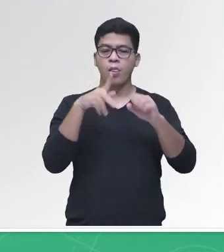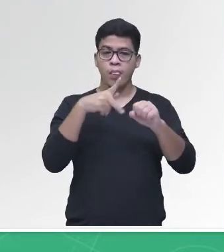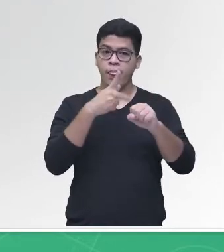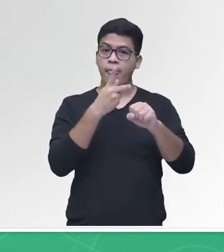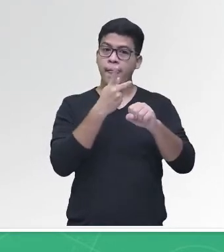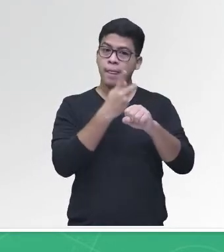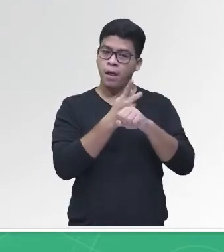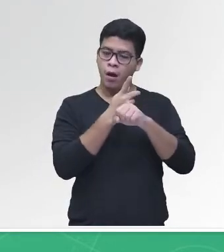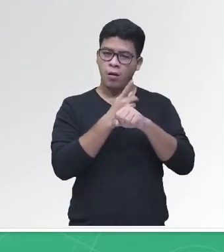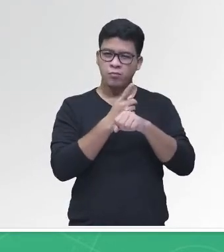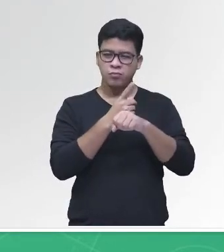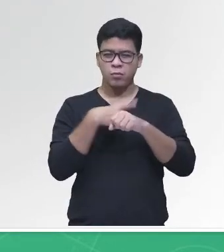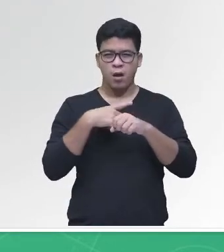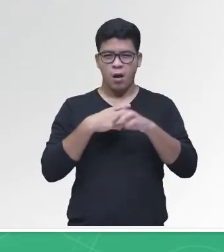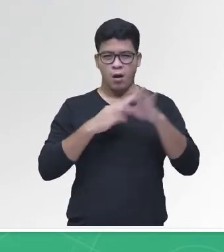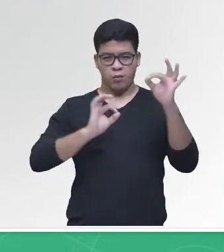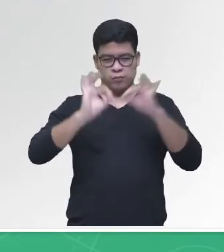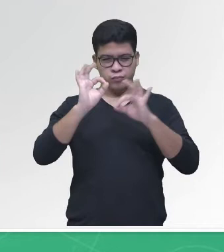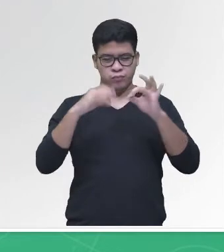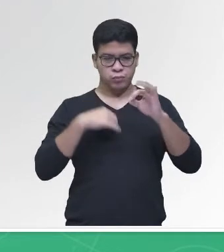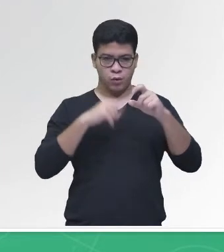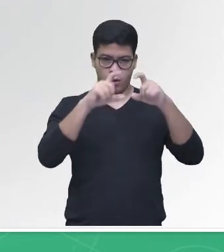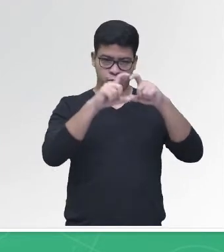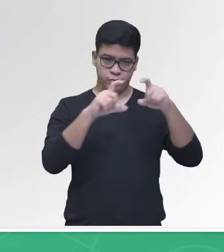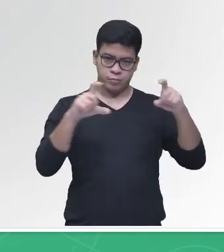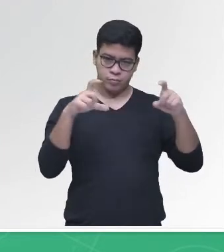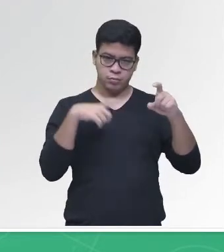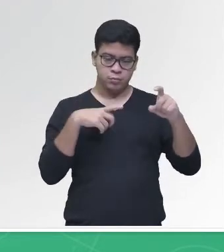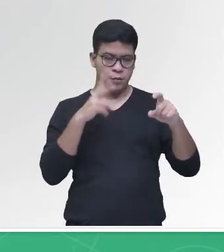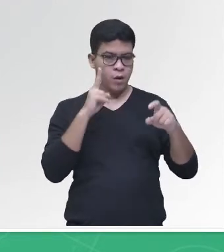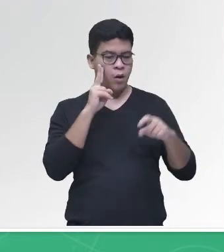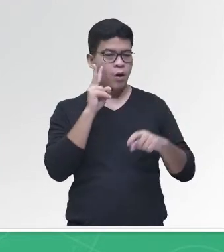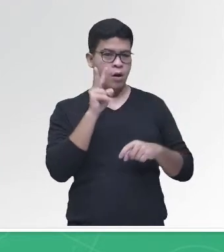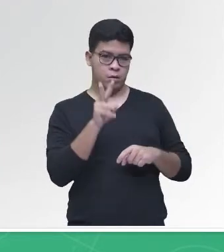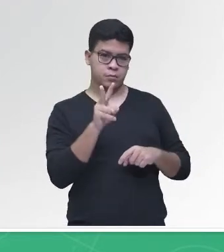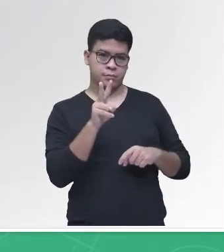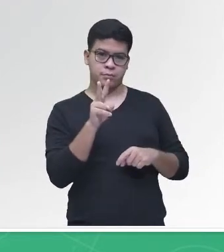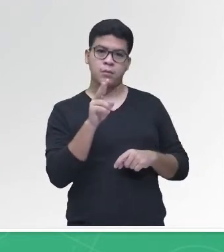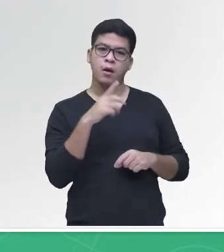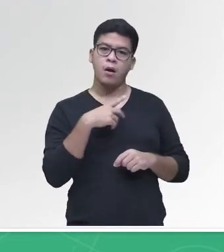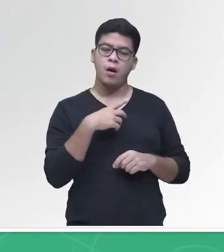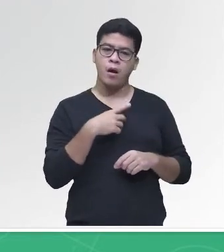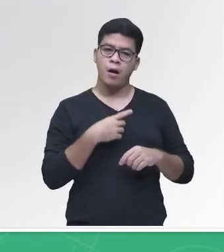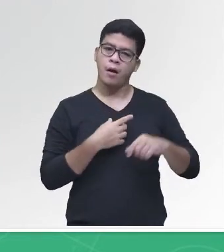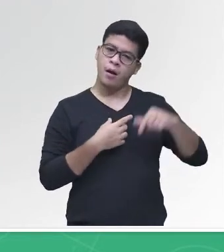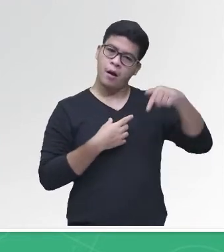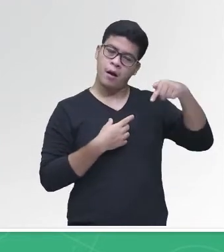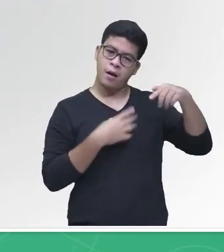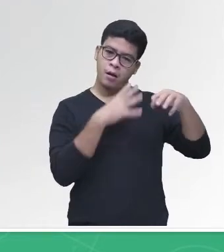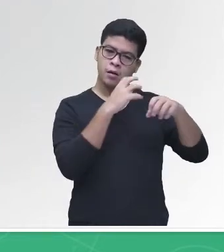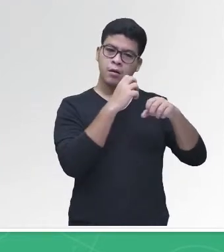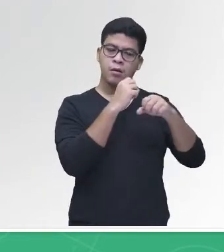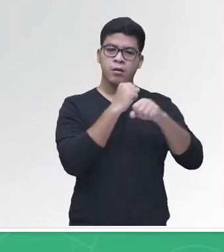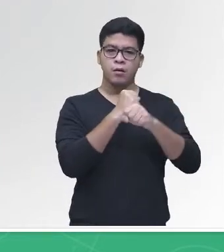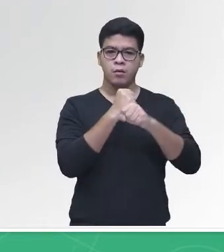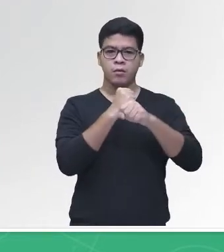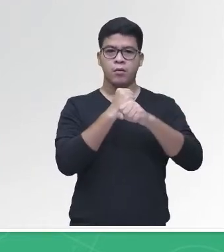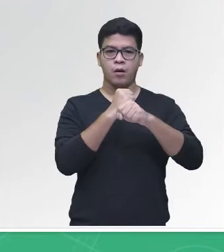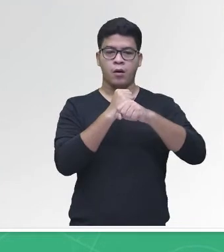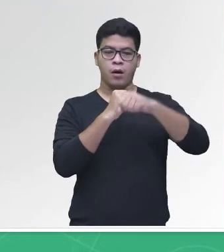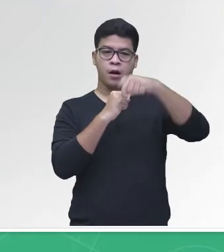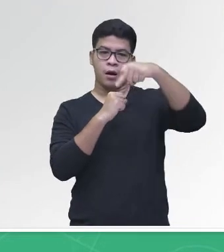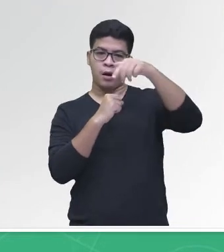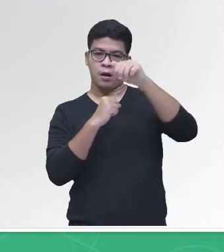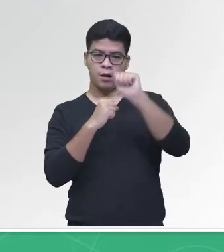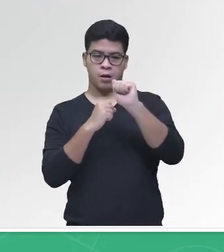uma média, ou seja, você vai somar, vai ter uma somatória. Se eu tiver 2 corpos, eu vou somar e dividir